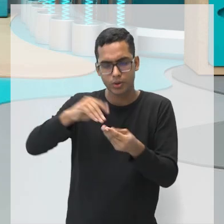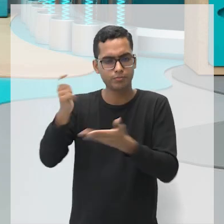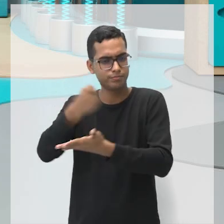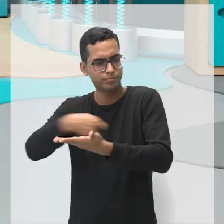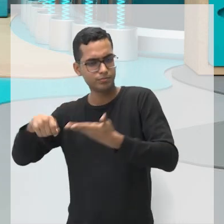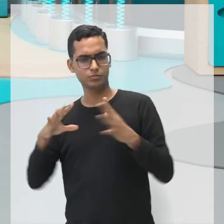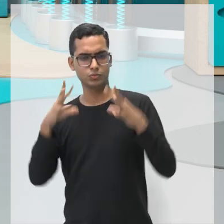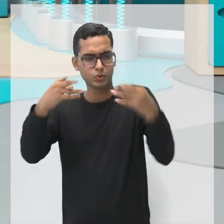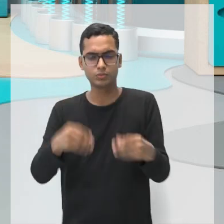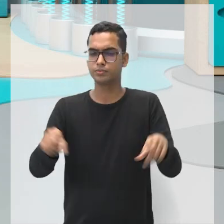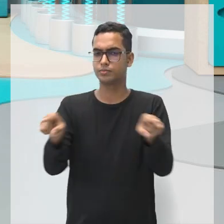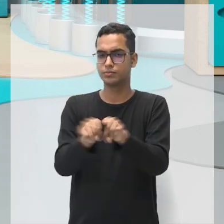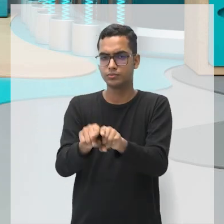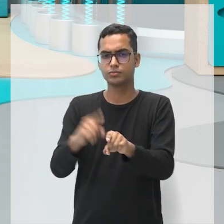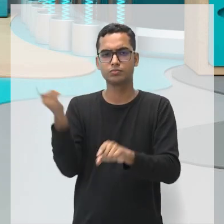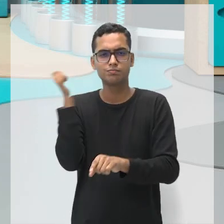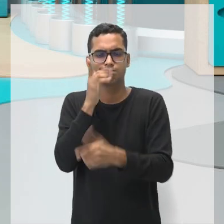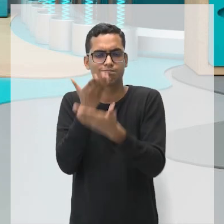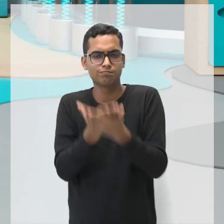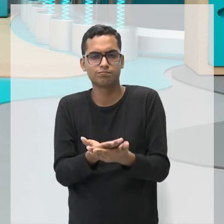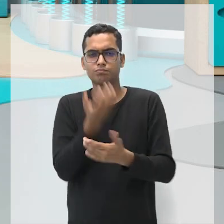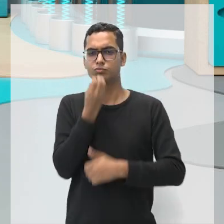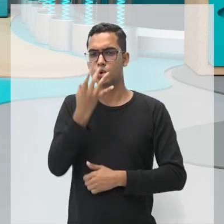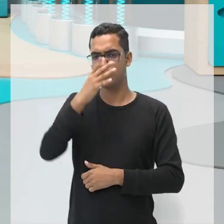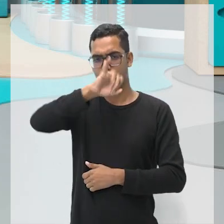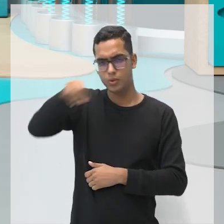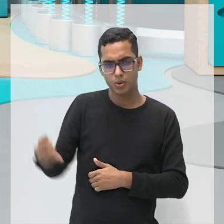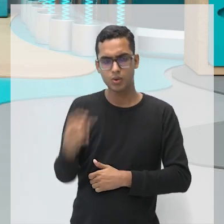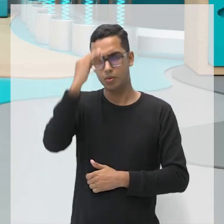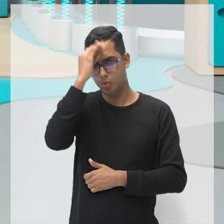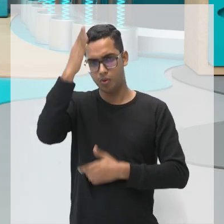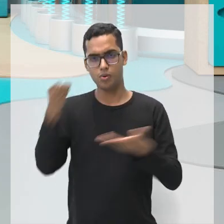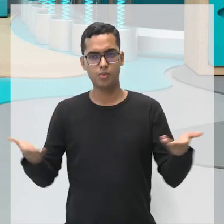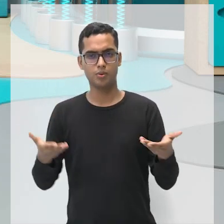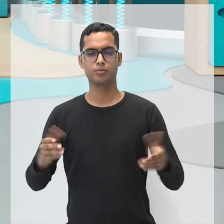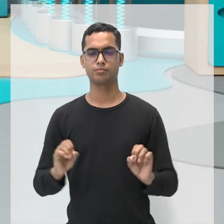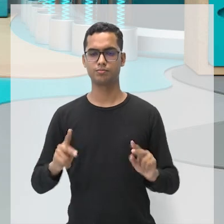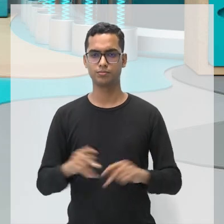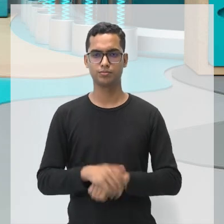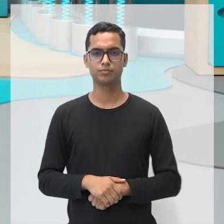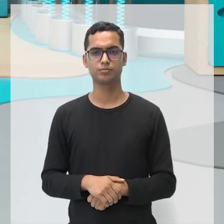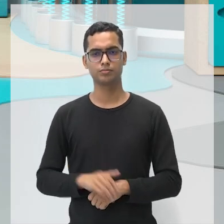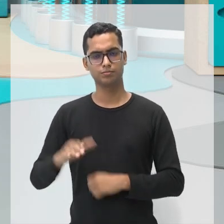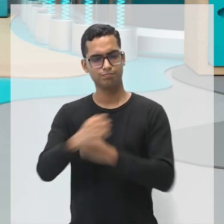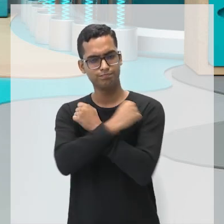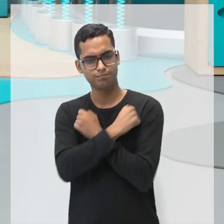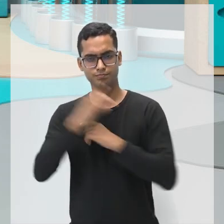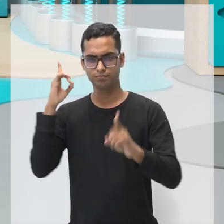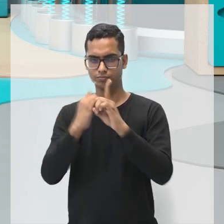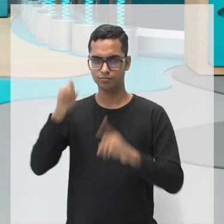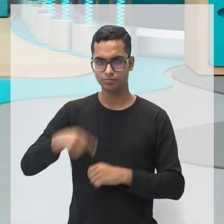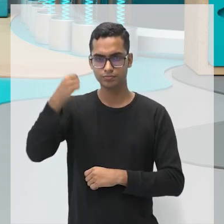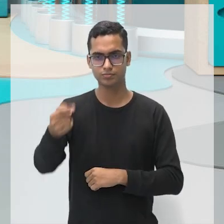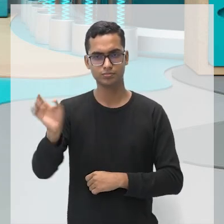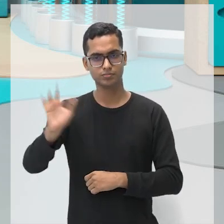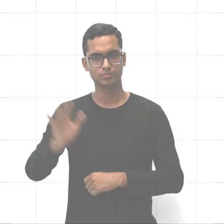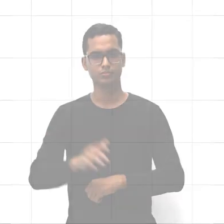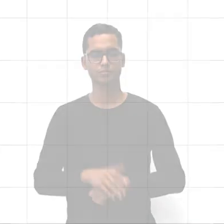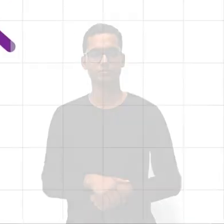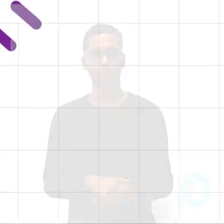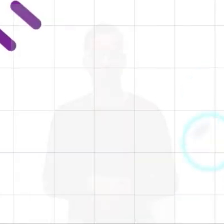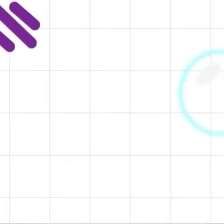anotado tudo, que vocês façam bom uso desse conhecimento. Ok? Forte abraço e até a próxima.